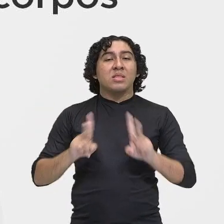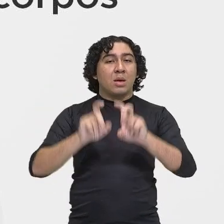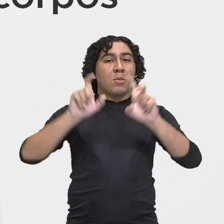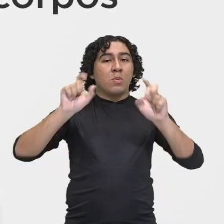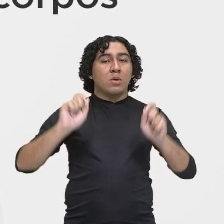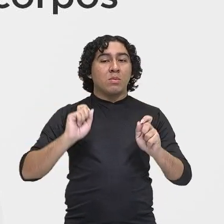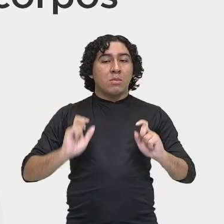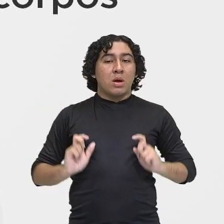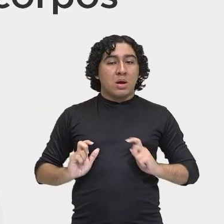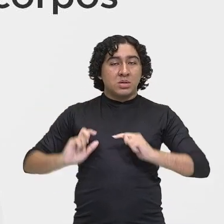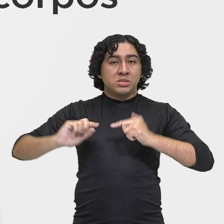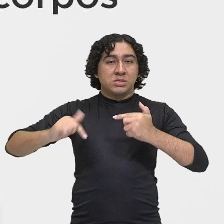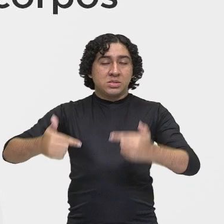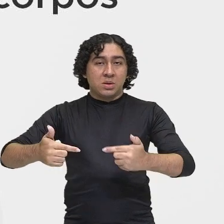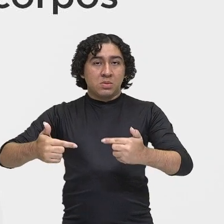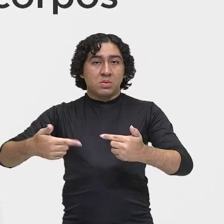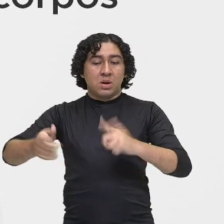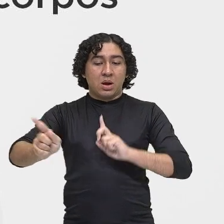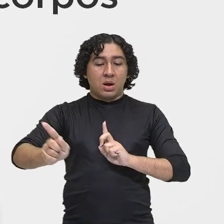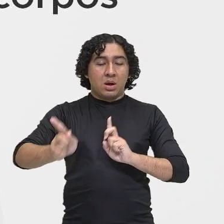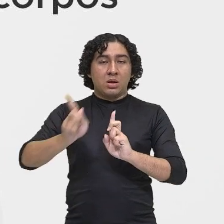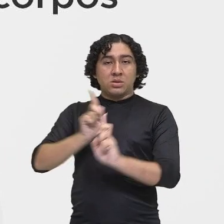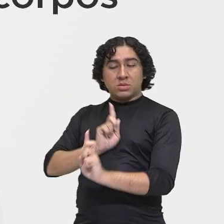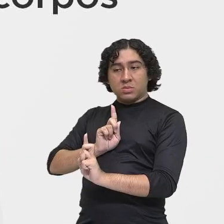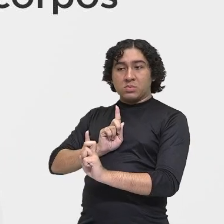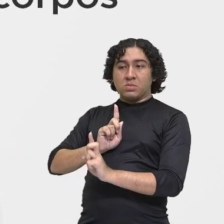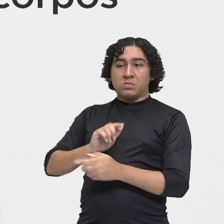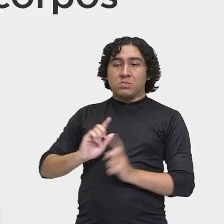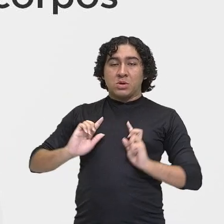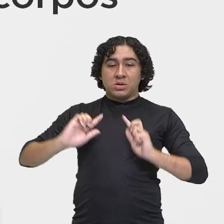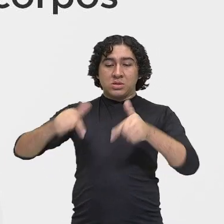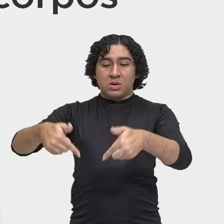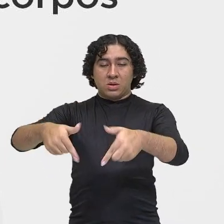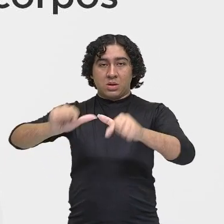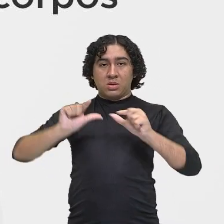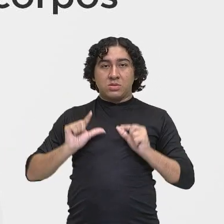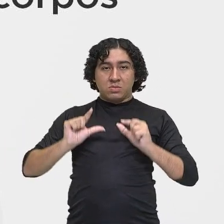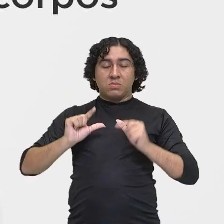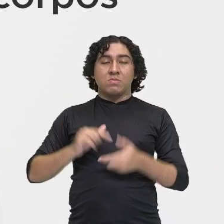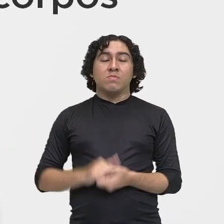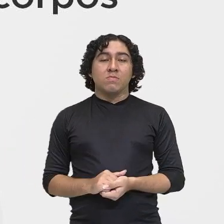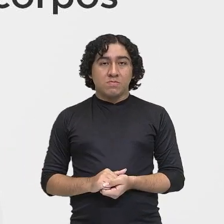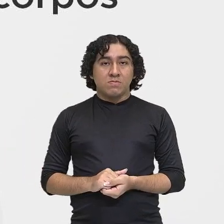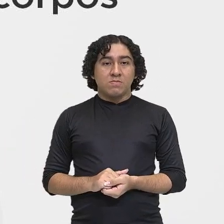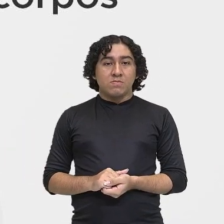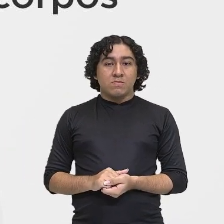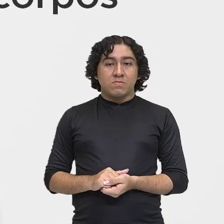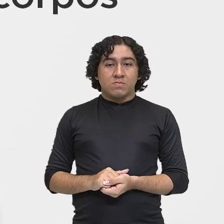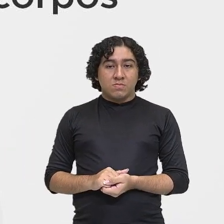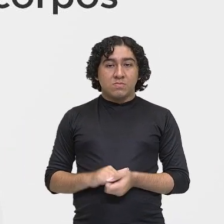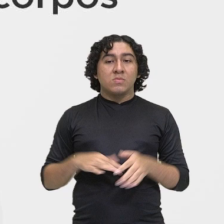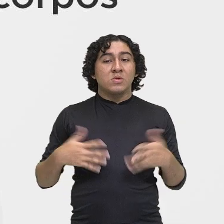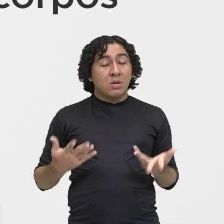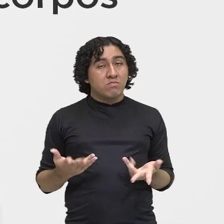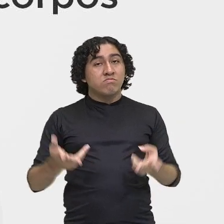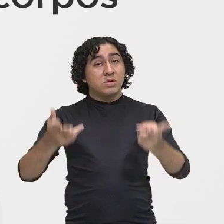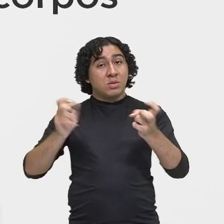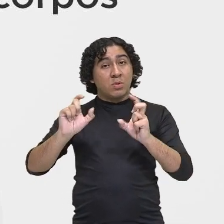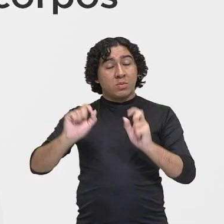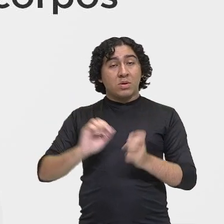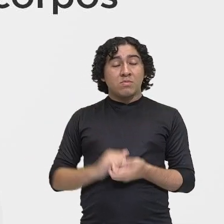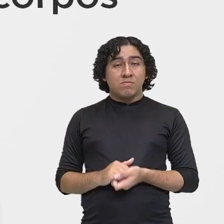A ação e a reação. Baseados nessa questão, vemos que a atração